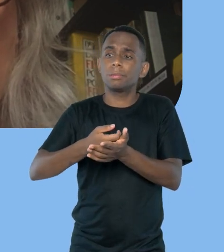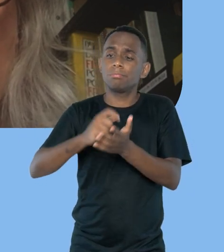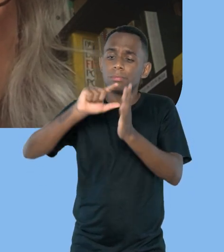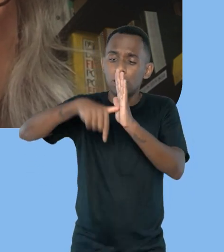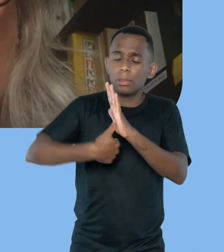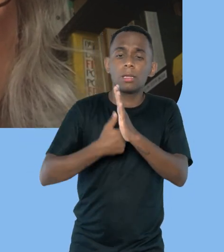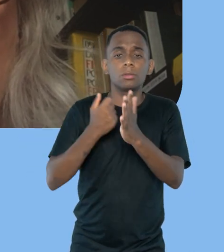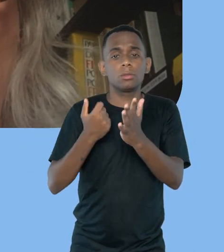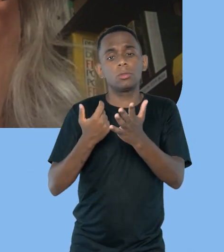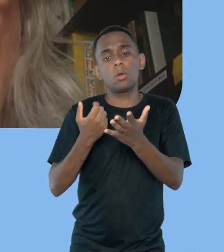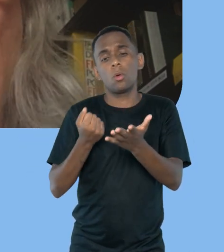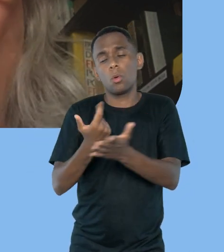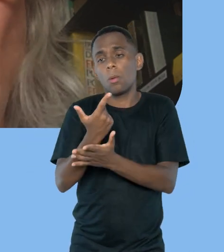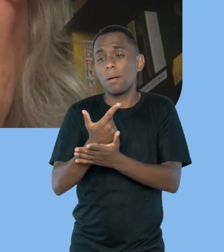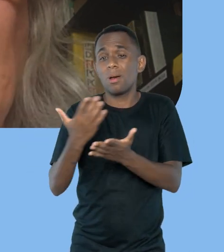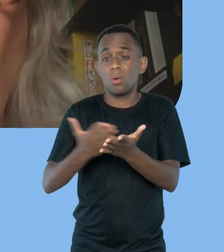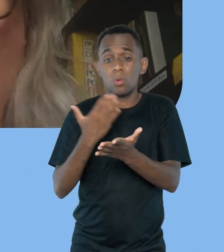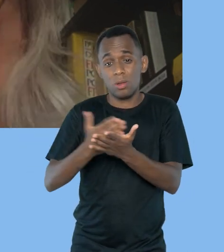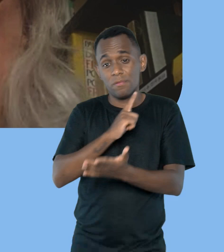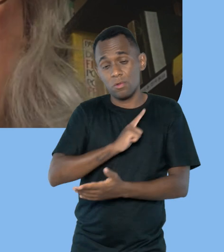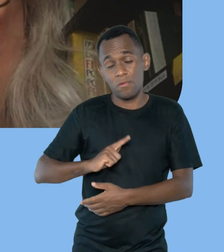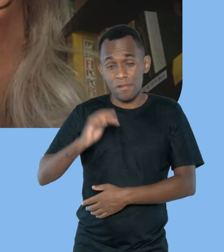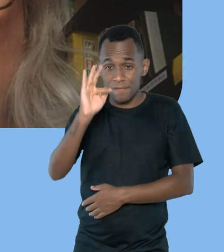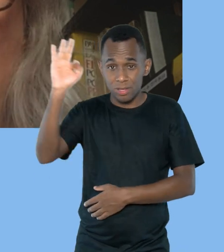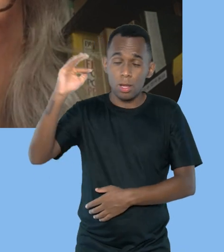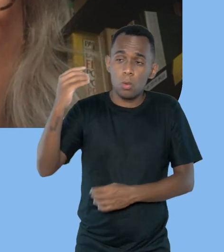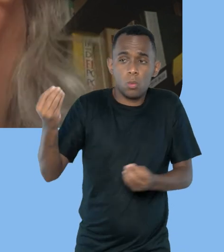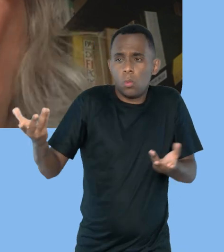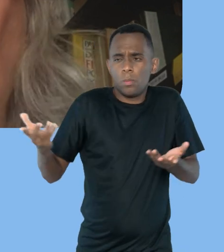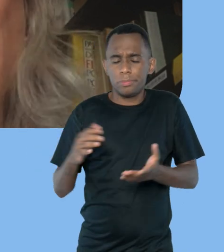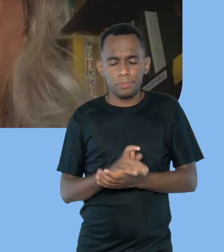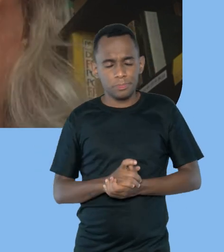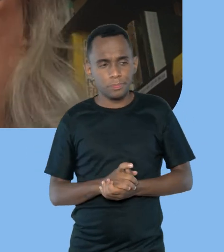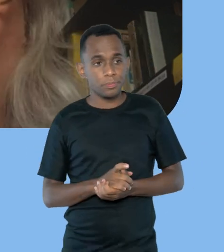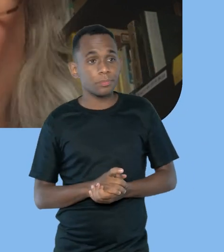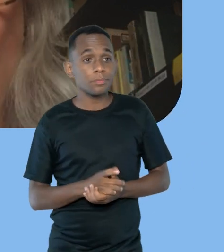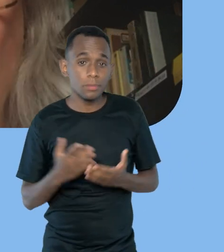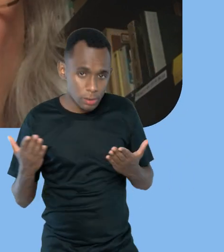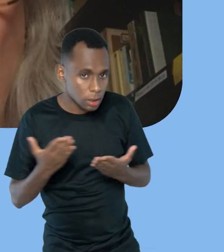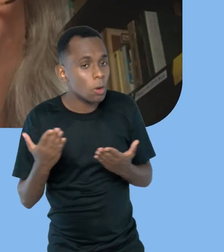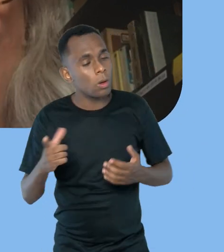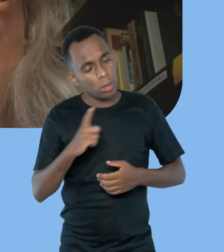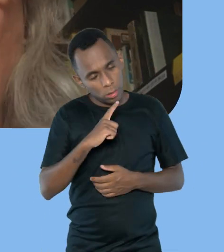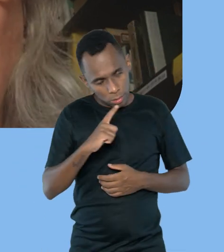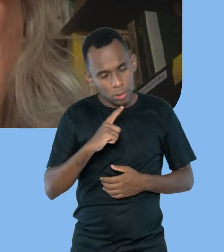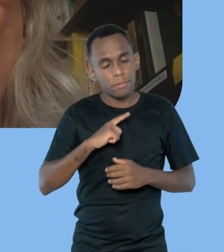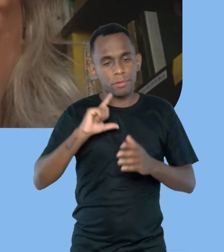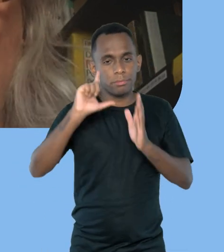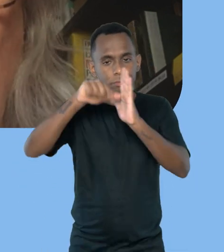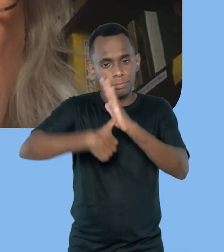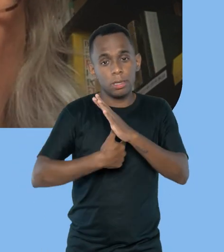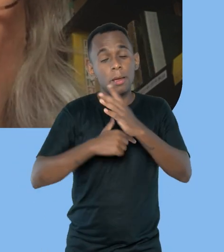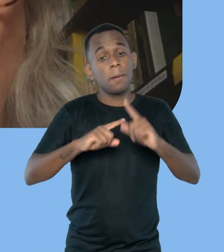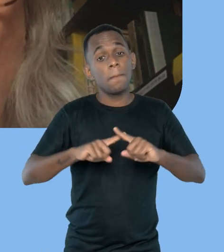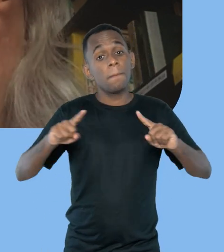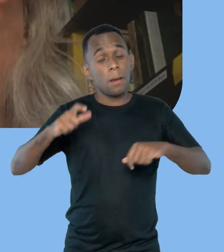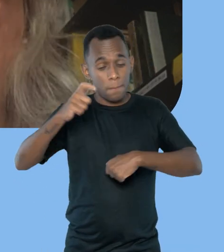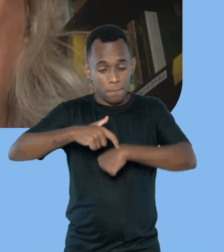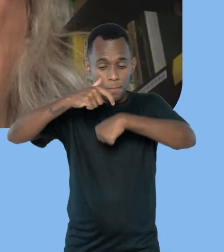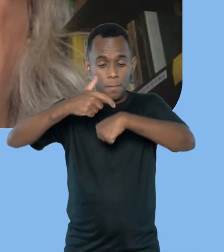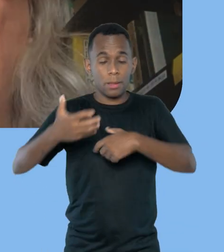governo federal? Bom, neste momento, houve atrasos, mas neste